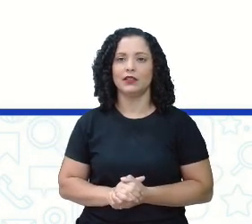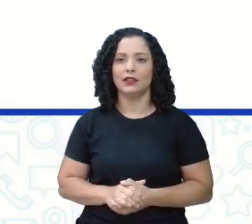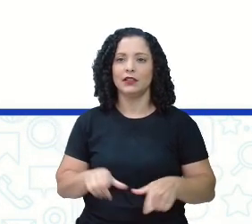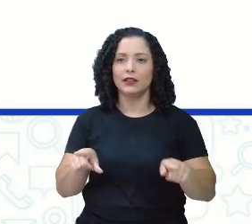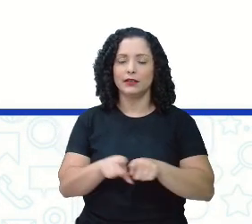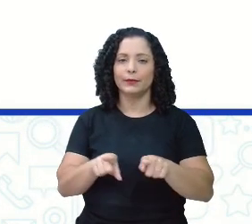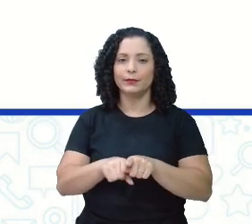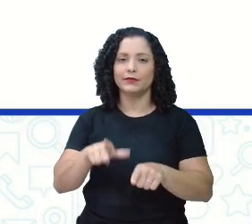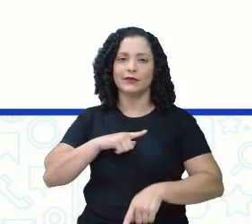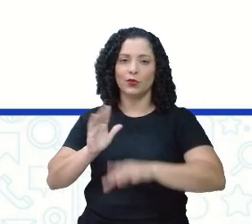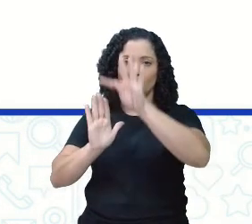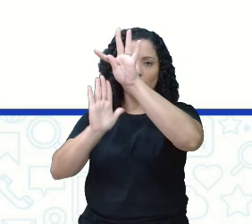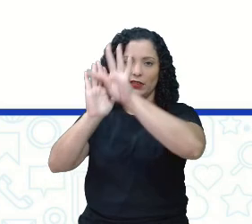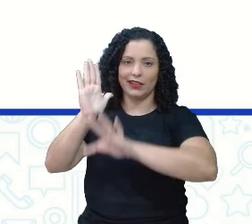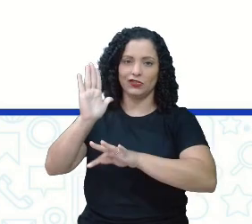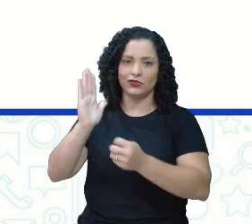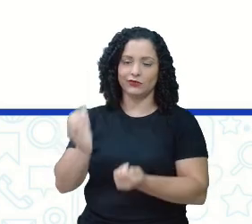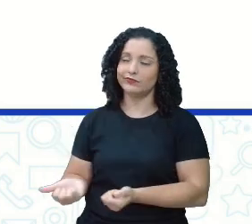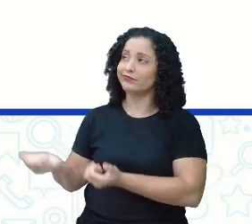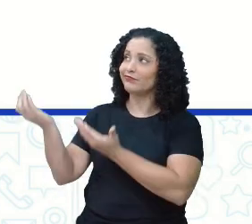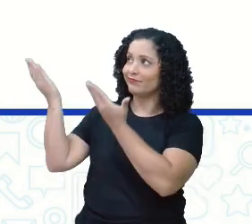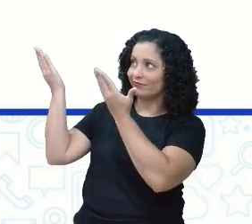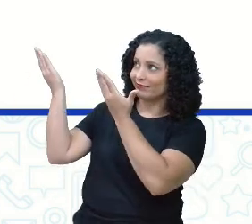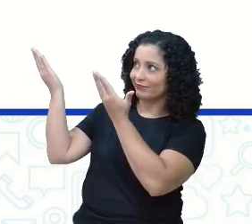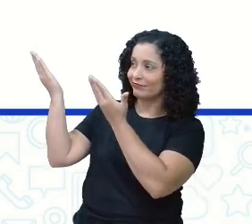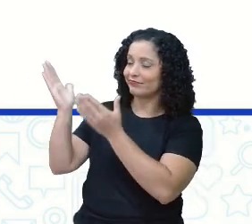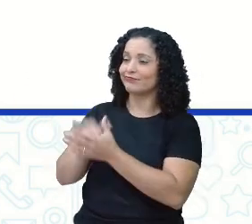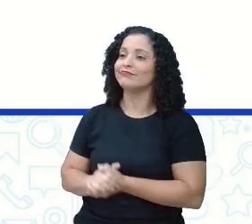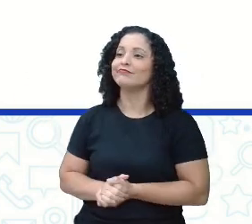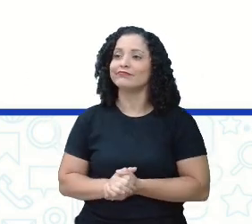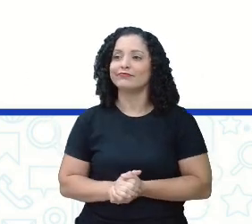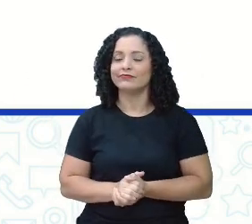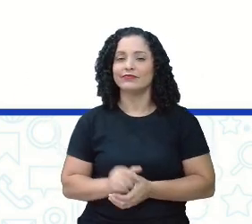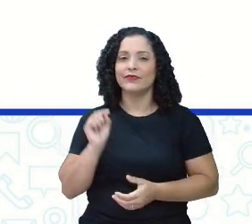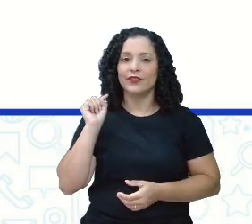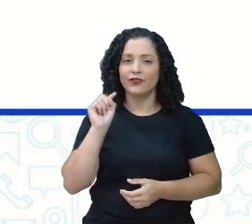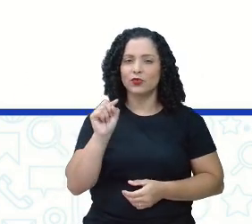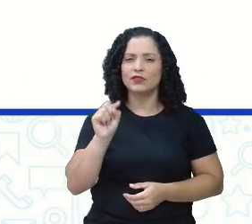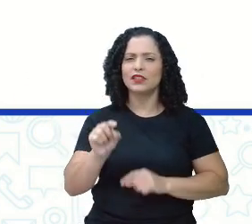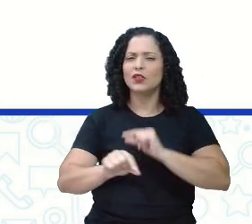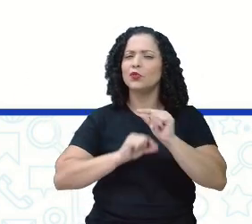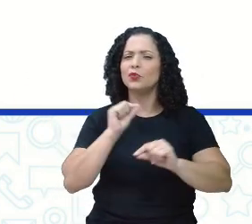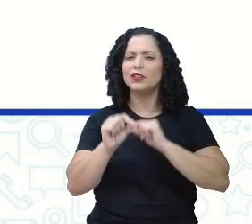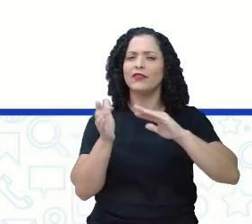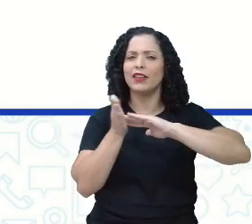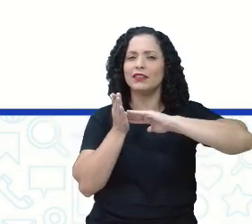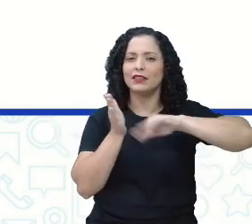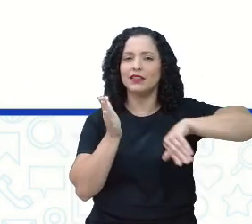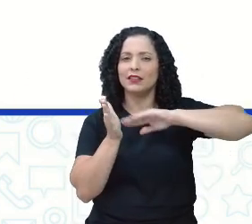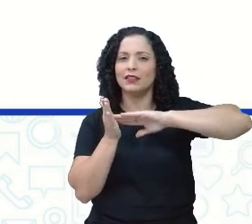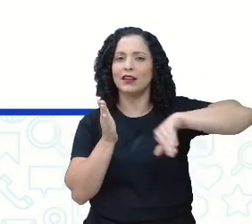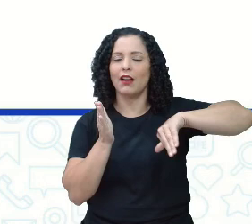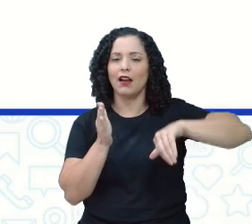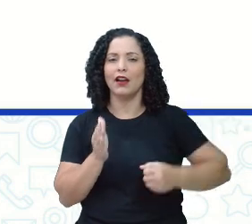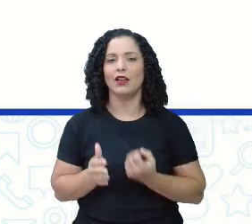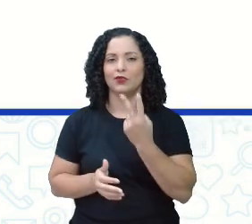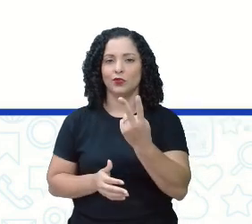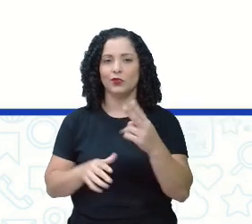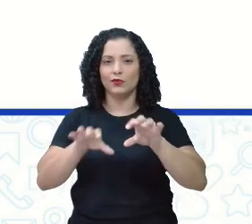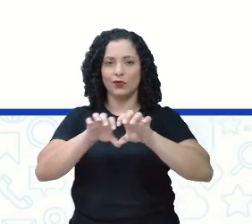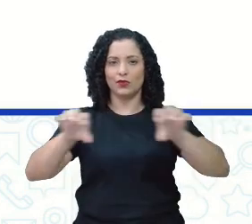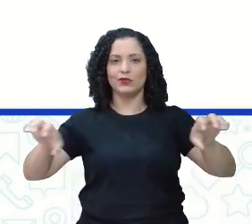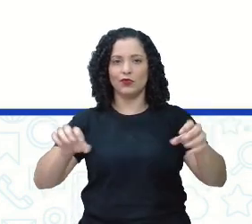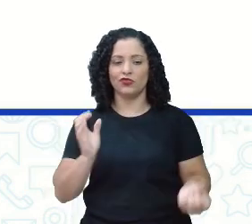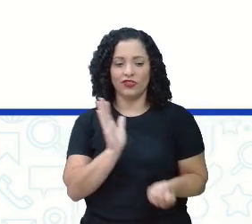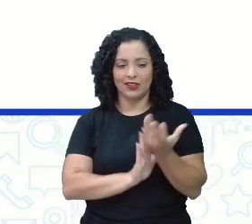textinho, tá? E através desse textinho aí, desse probleminha aí, você vai extrair as 2 equações, montar